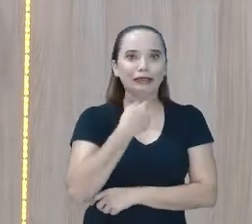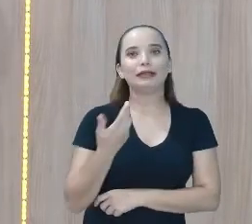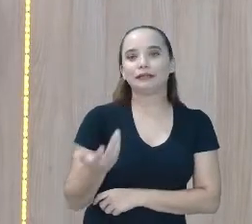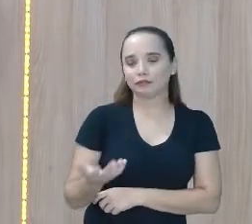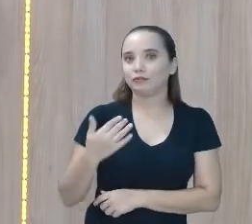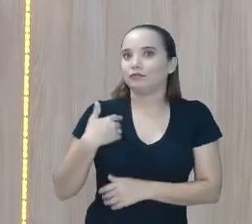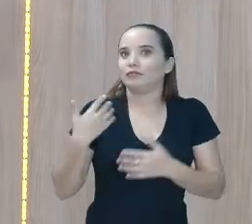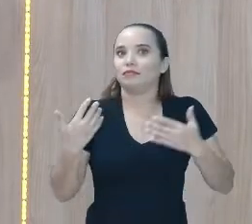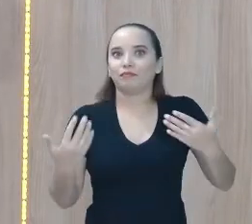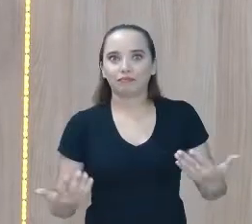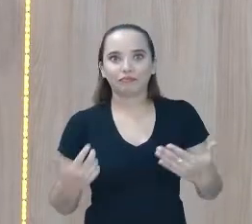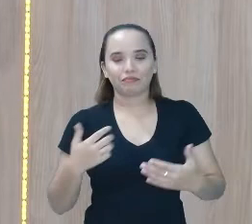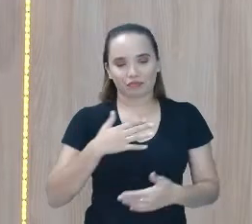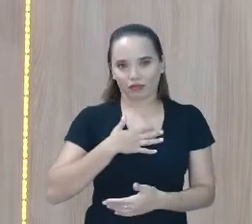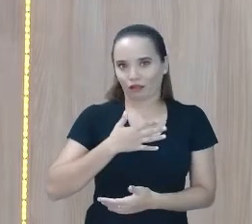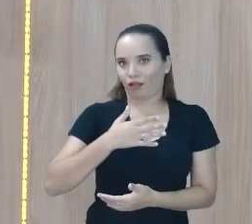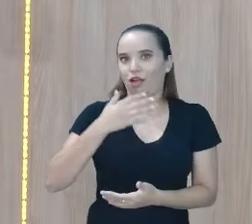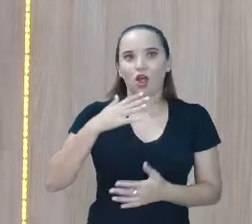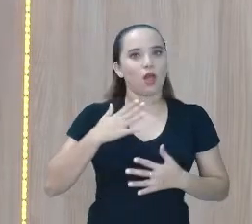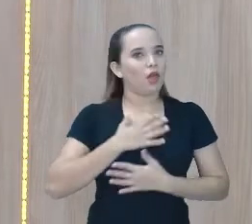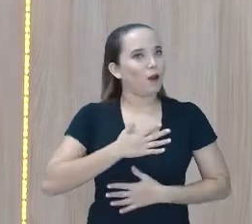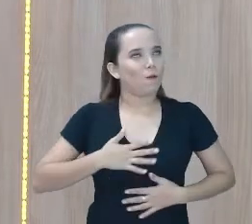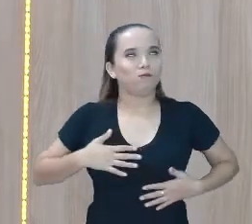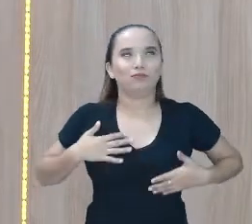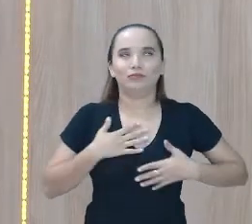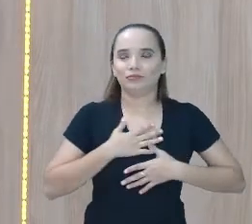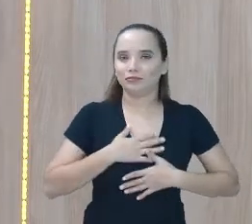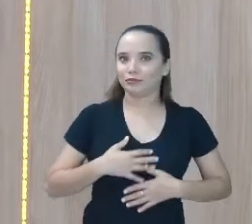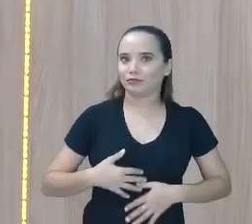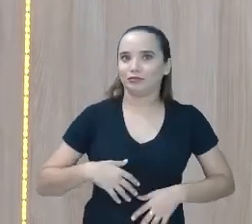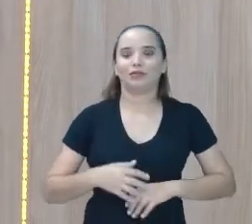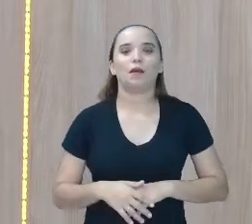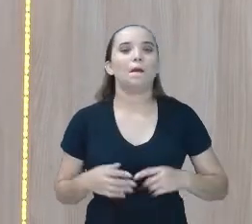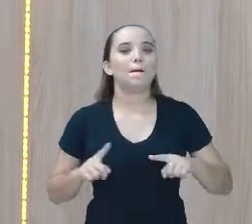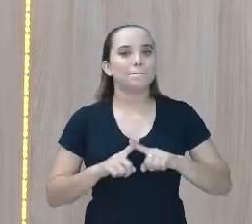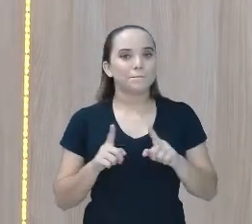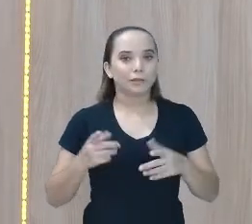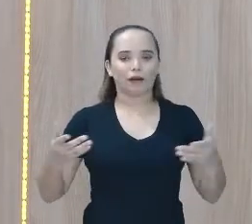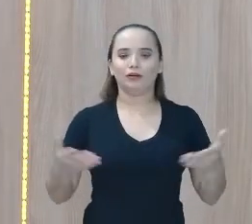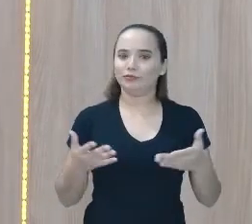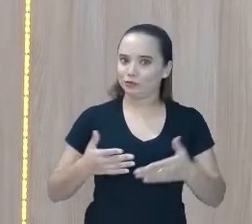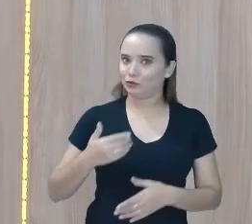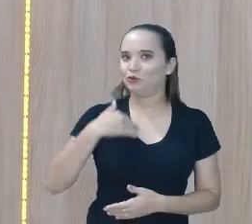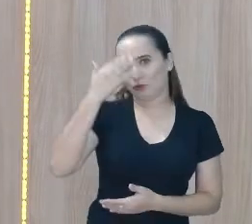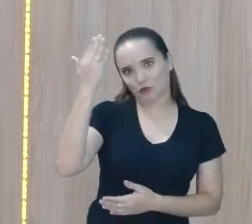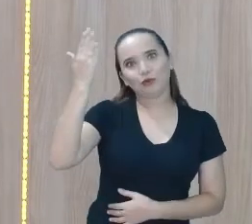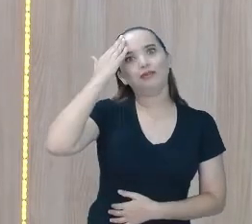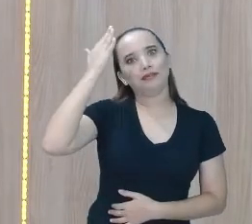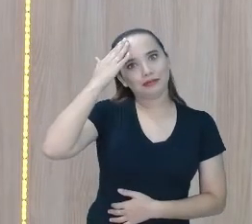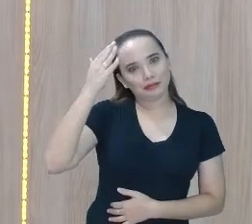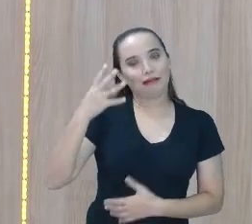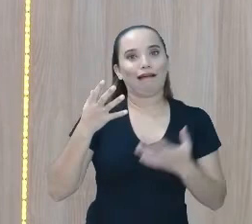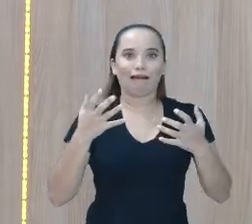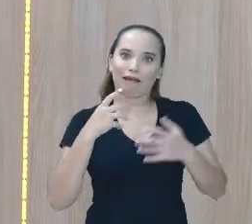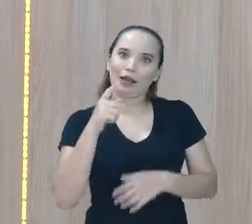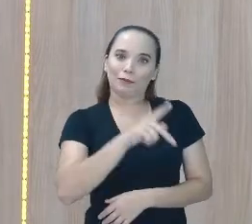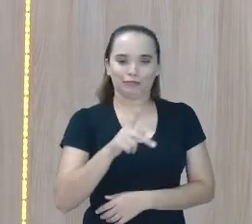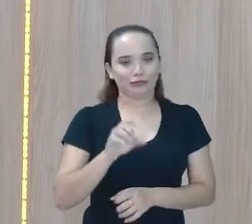na época, era uma diversão para mim, mas hoje eu entendo que ela só queria nos deixar ocupados, né?